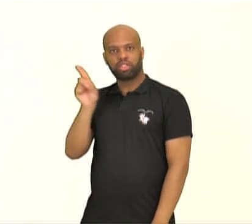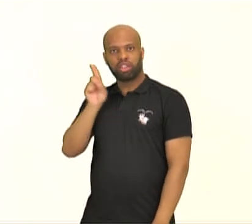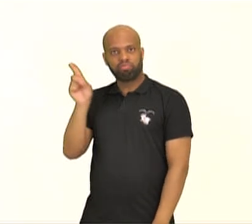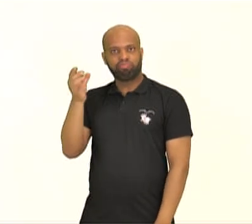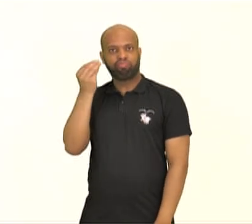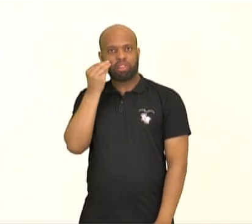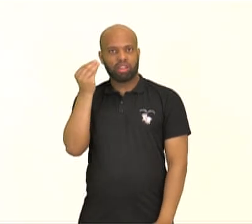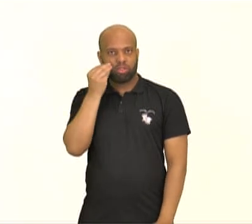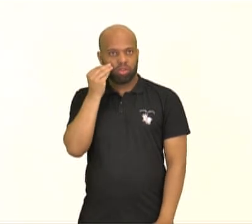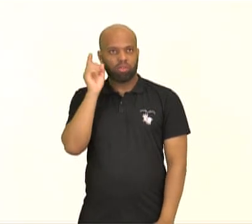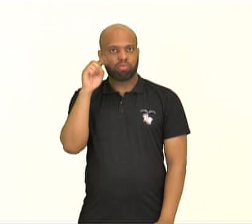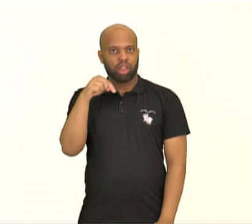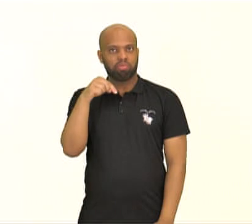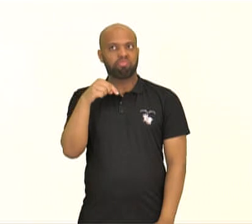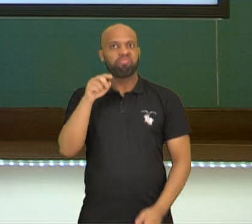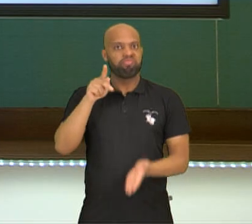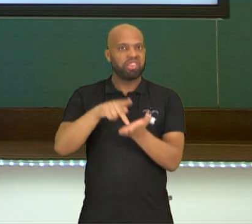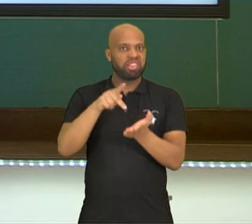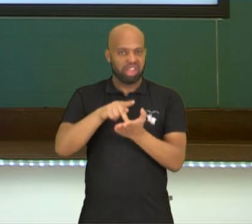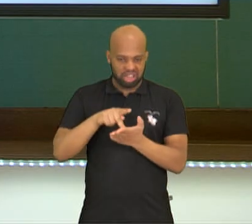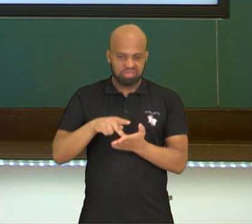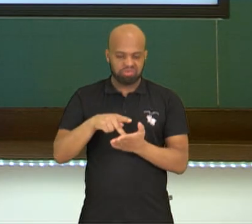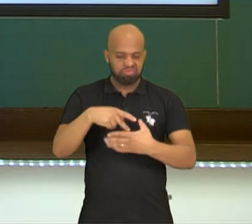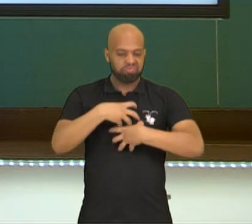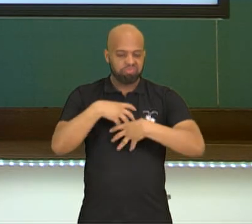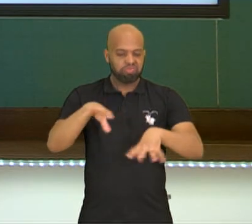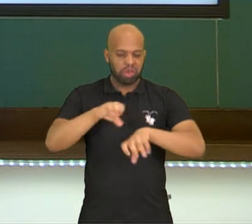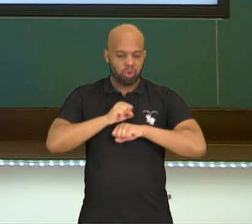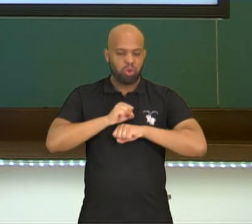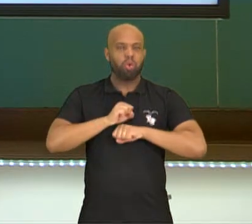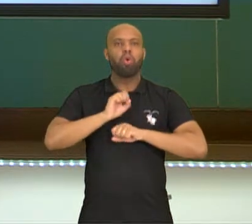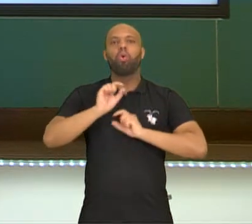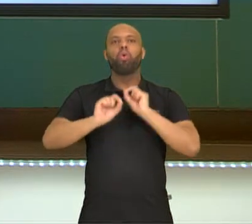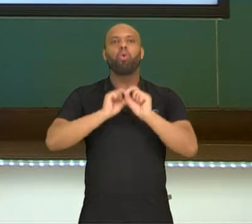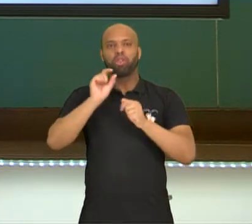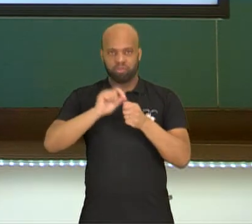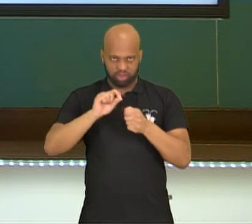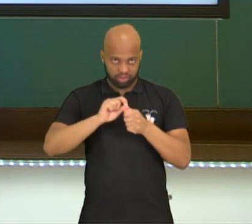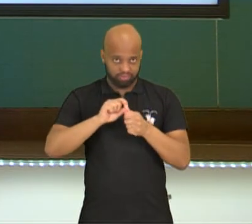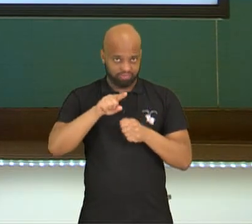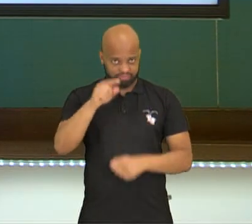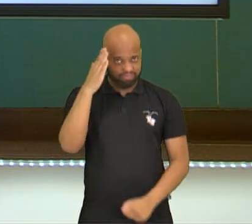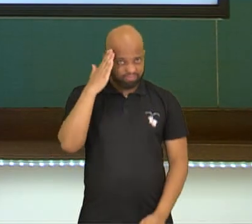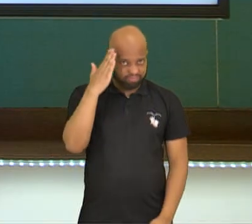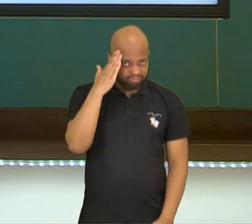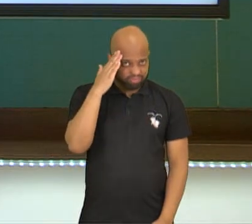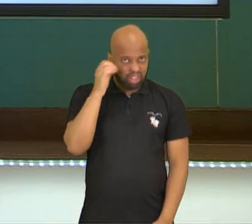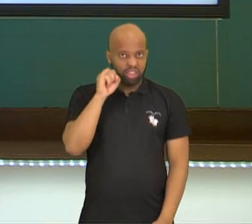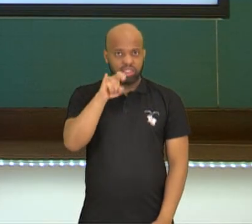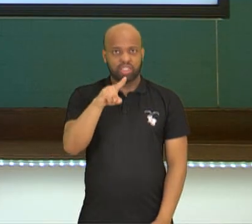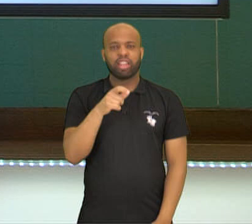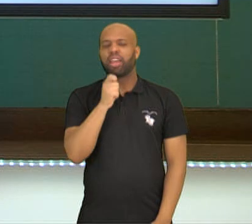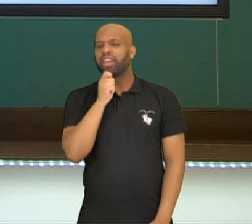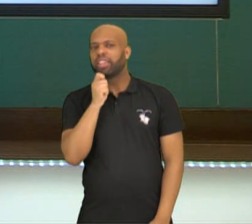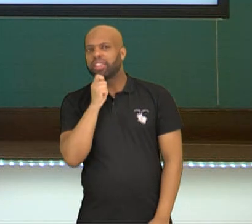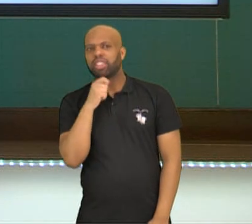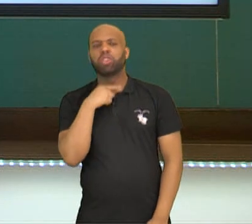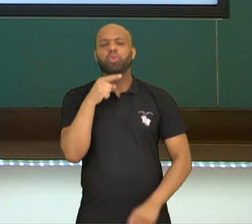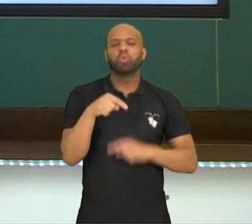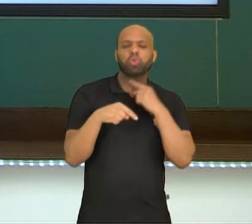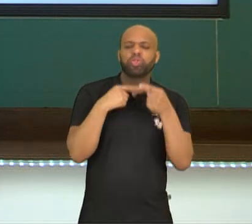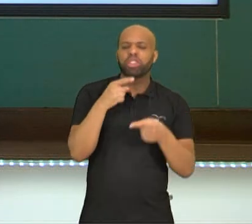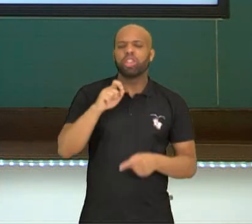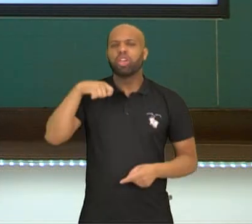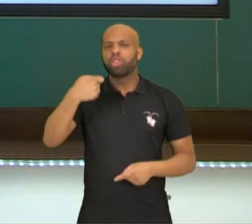der positivo? O que é preciso ser feito? Será que você sabe? Se você ainda tem dúvida com relação a